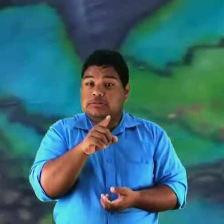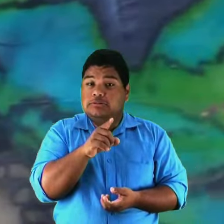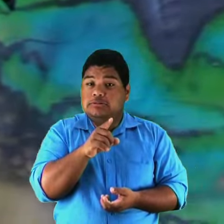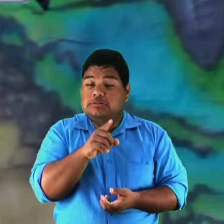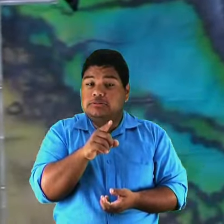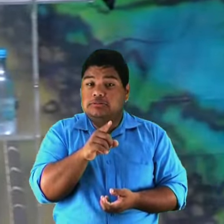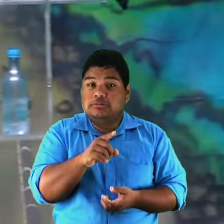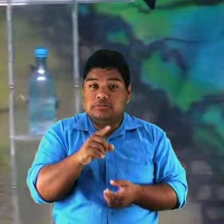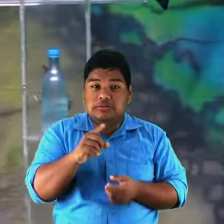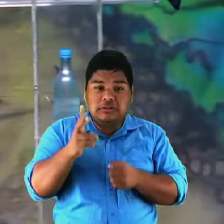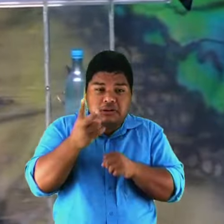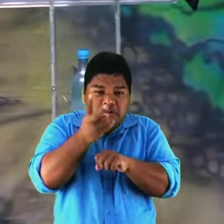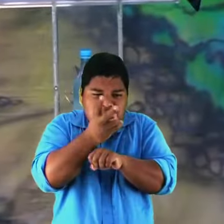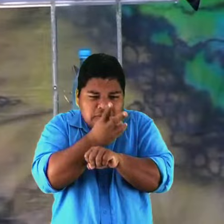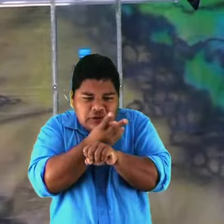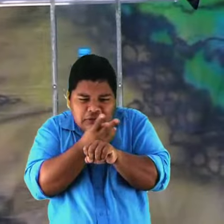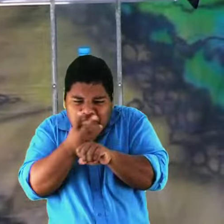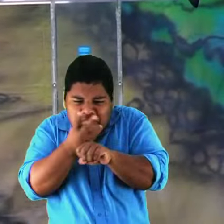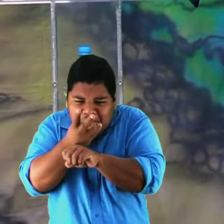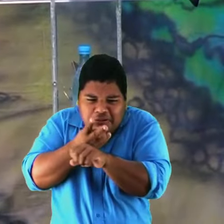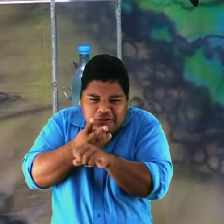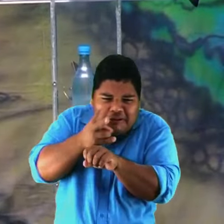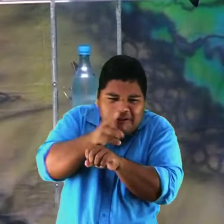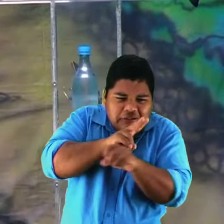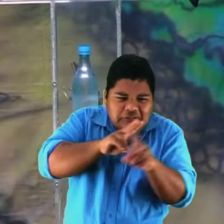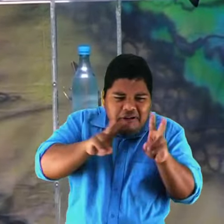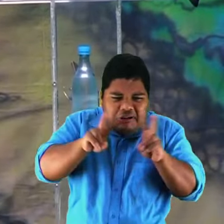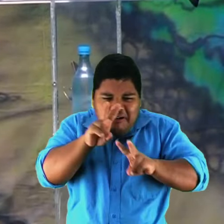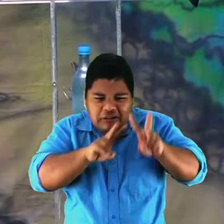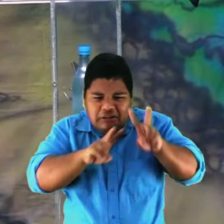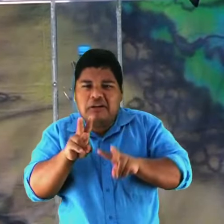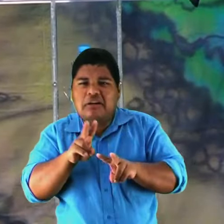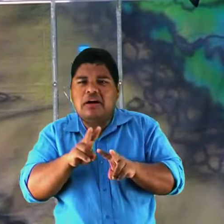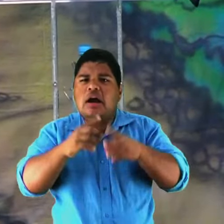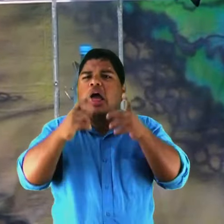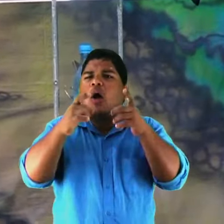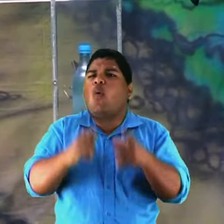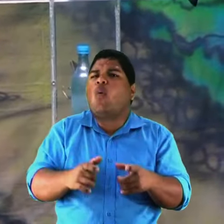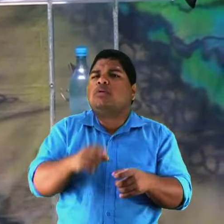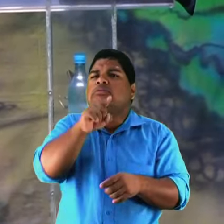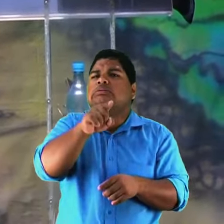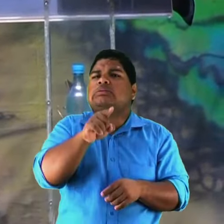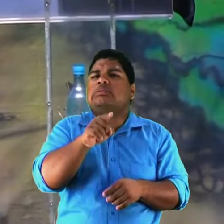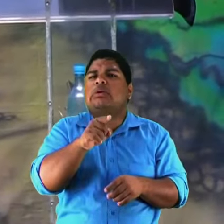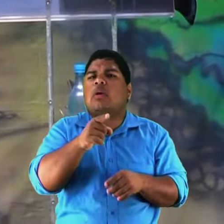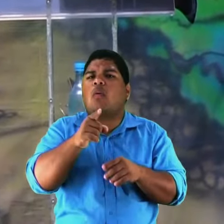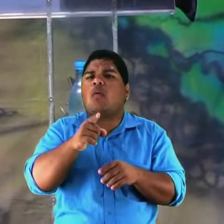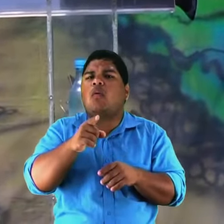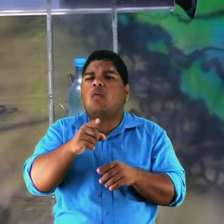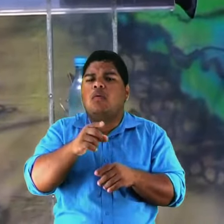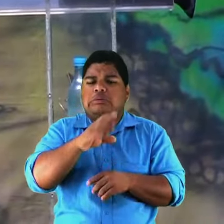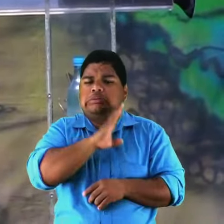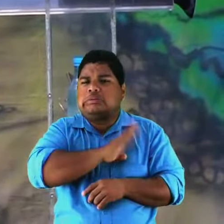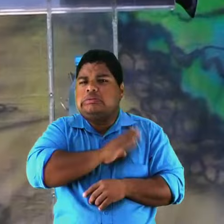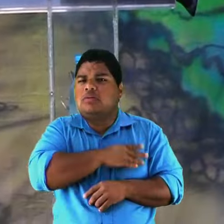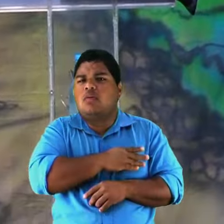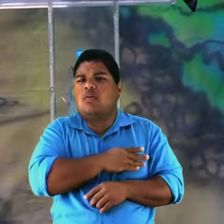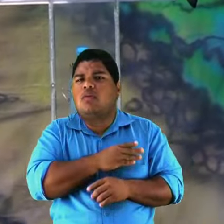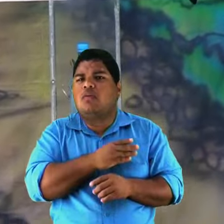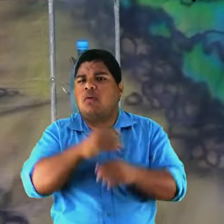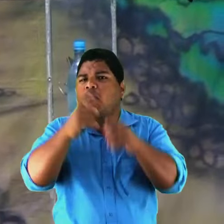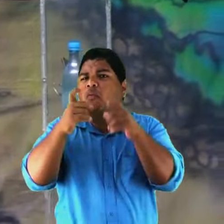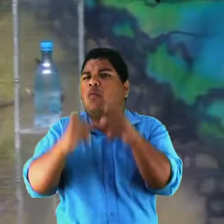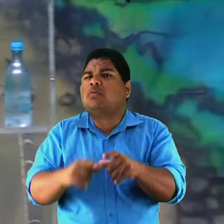vida exatamente, primeiramente, vendo aonde você está colocando o seu coração. Em